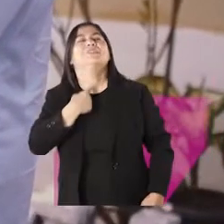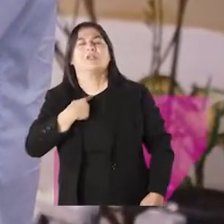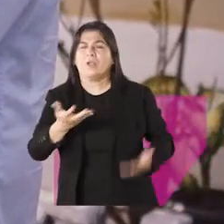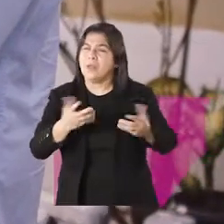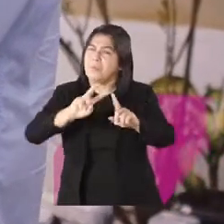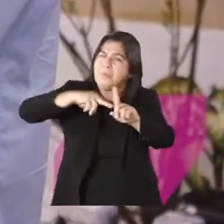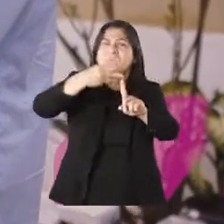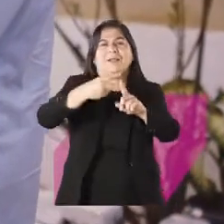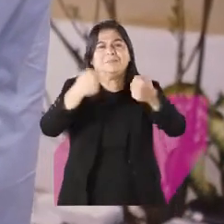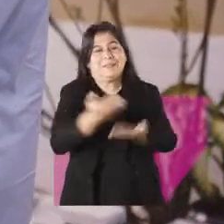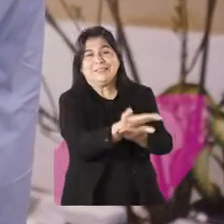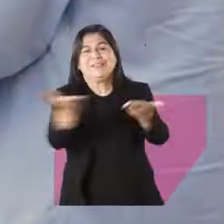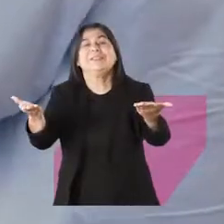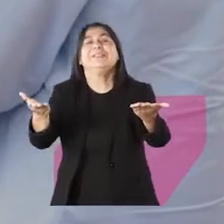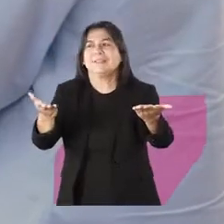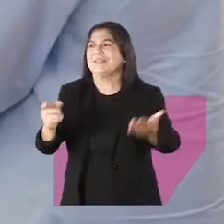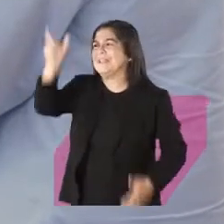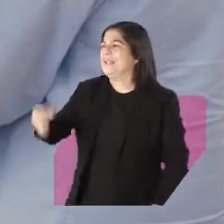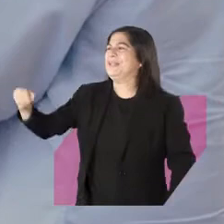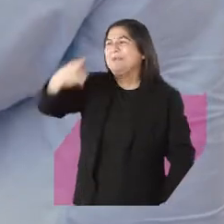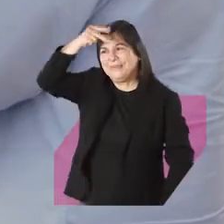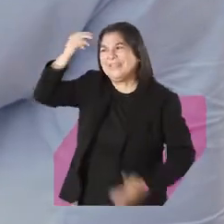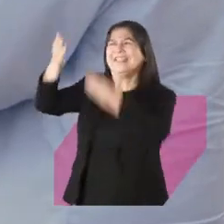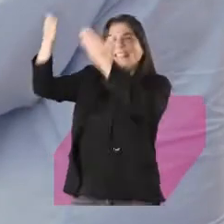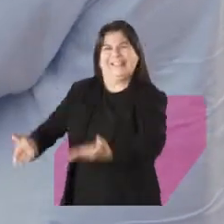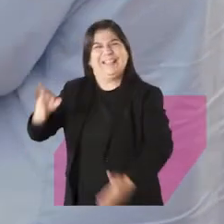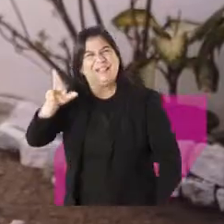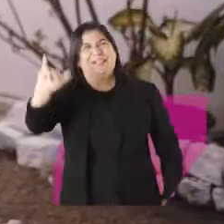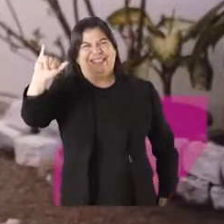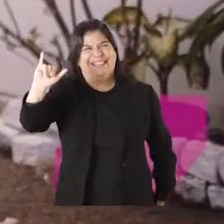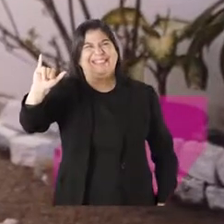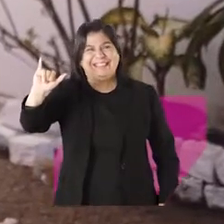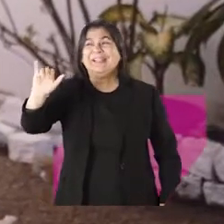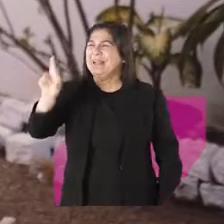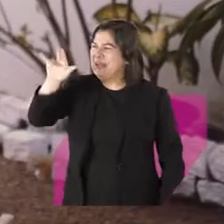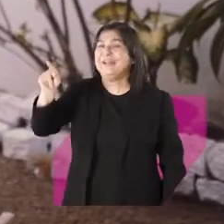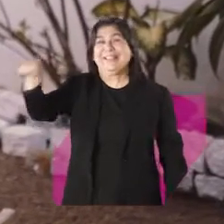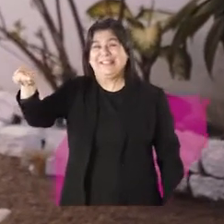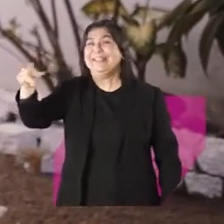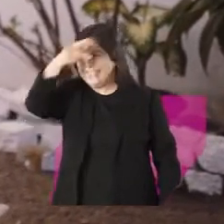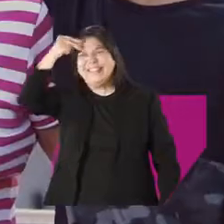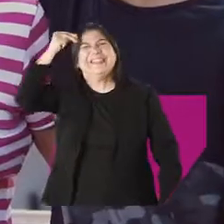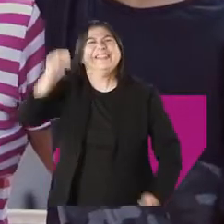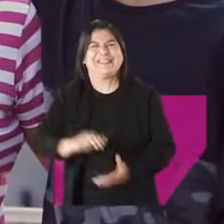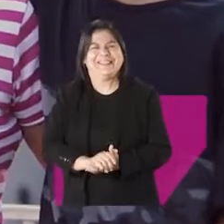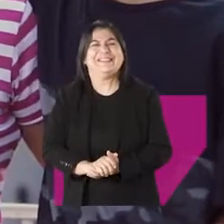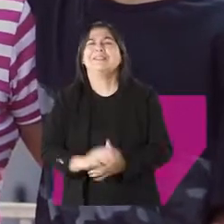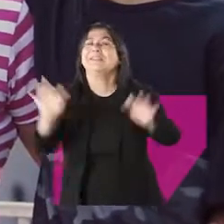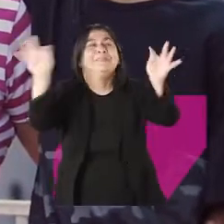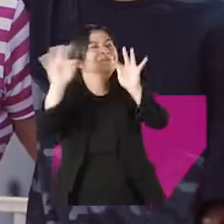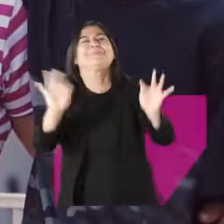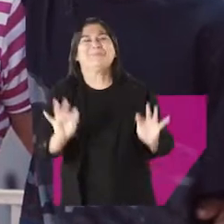Para fazer mais para quem mais precisa. Pois é. Nosso novo prefeito. Tá aqui, ó. Rui Carneiro, viu? Rui Carneiro, nosso prefeito.